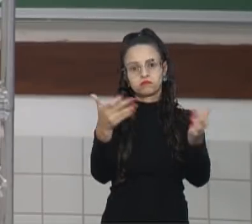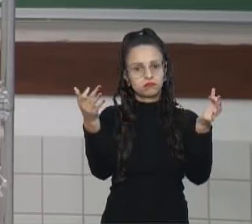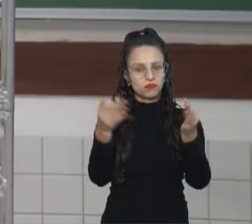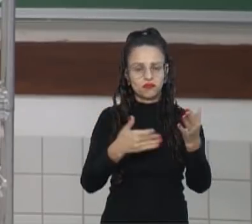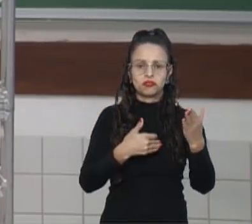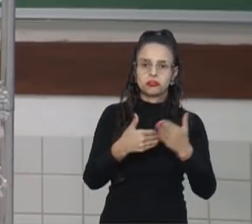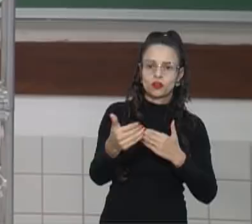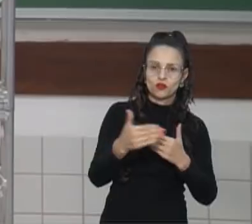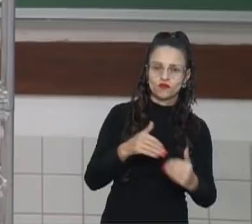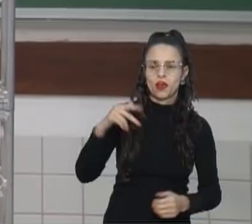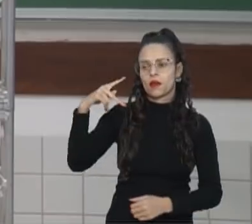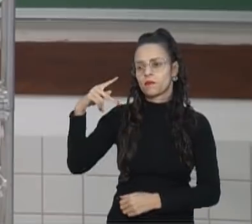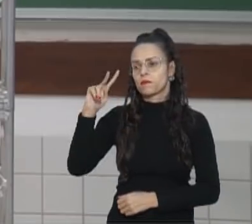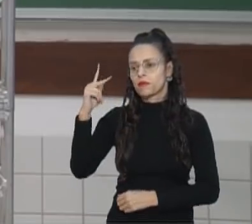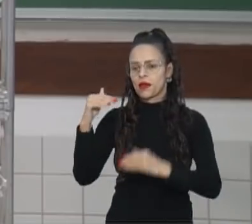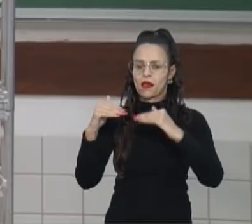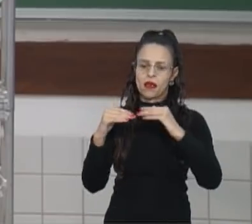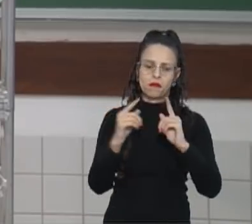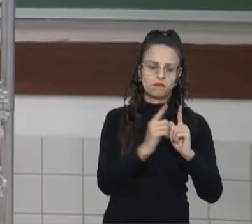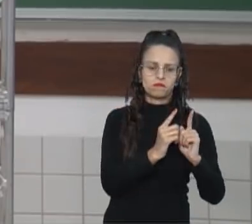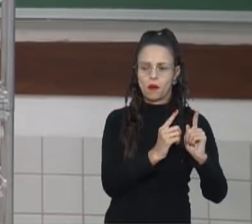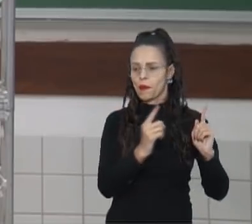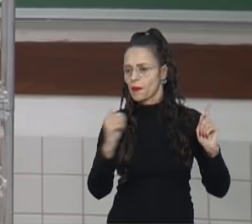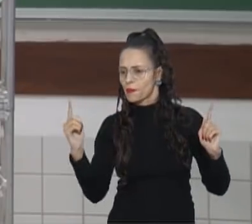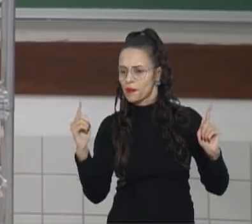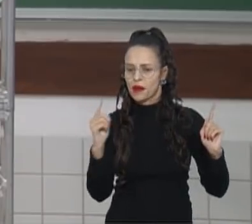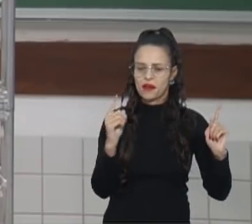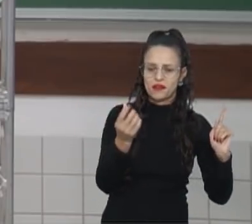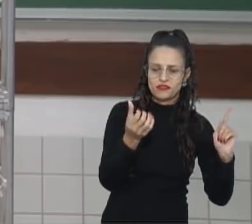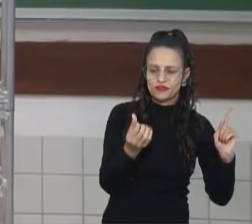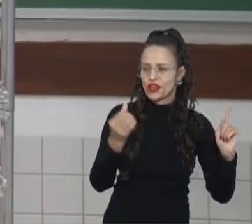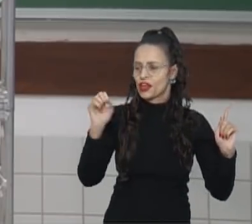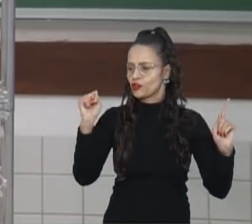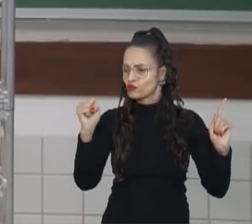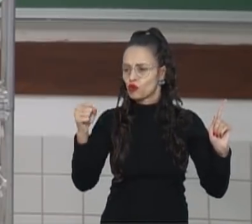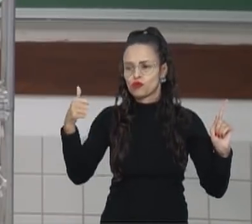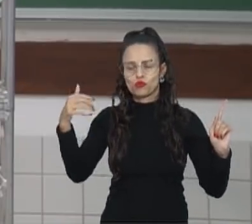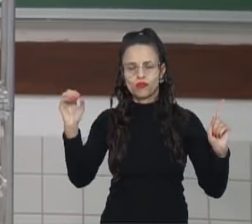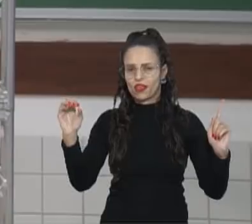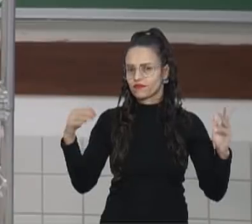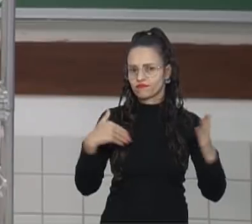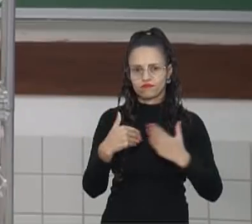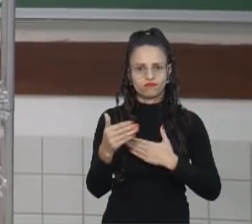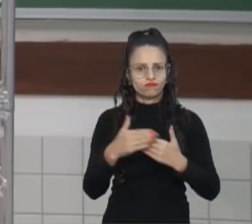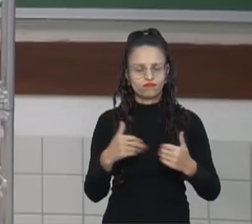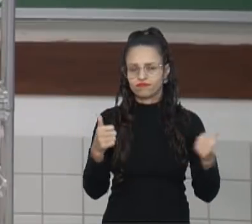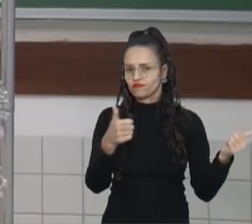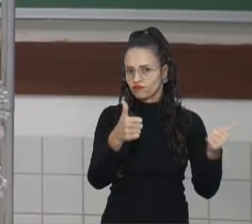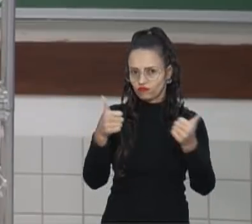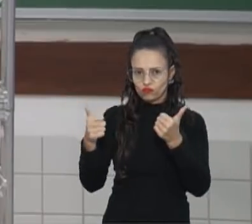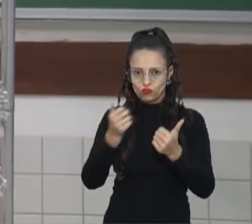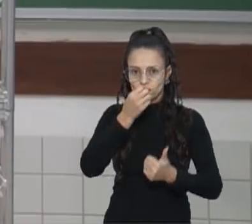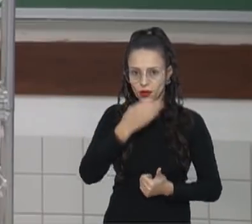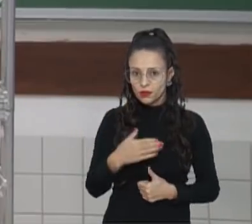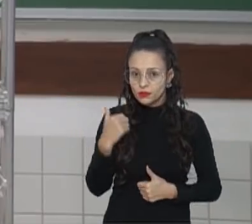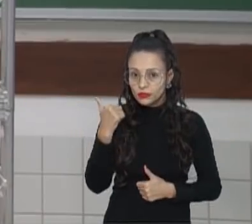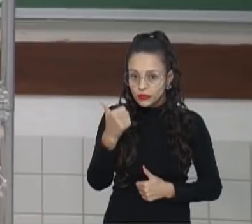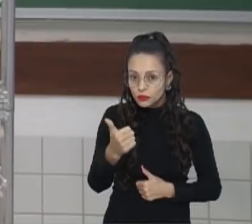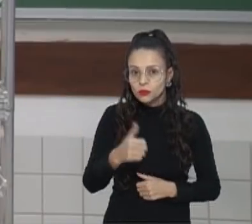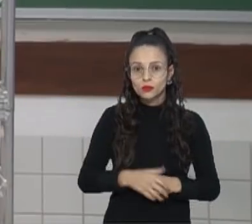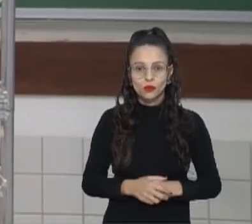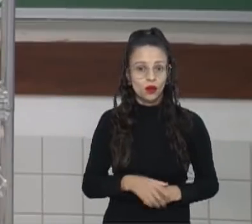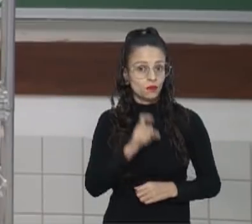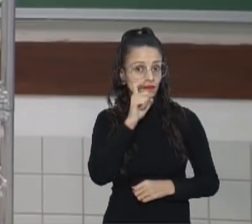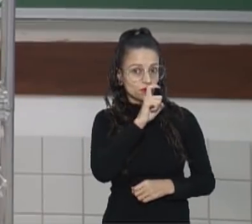tanto faz o pH, você vai estar ali com 6,5, 7,5, 8, pH 10, vai estar tudo bem, tá bom?